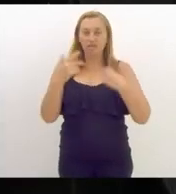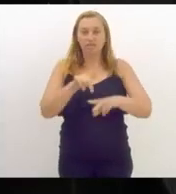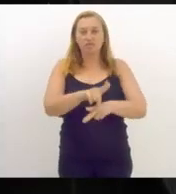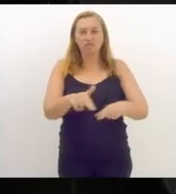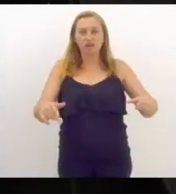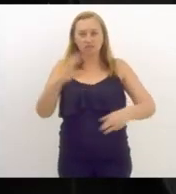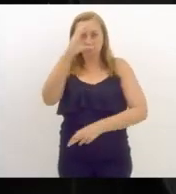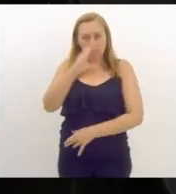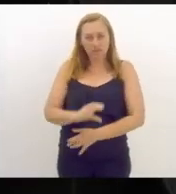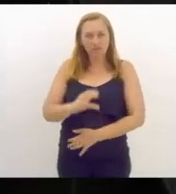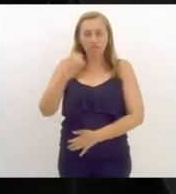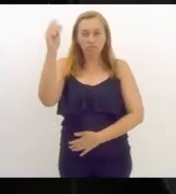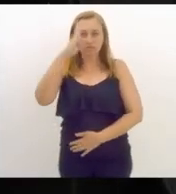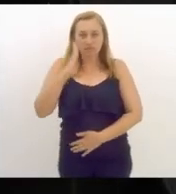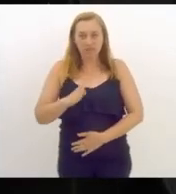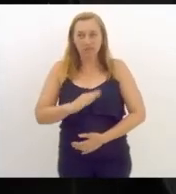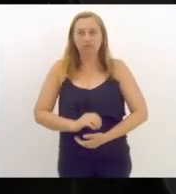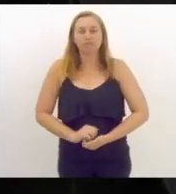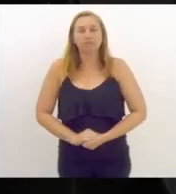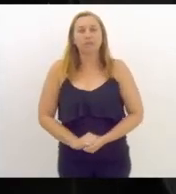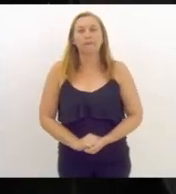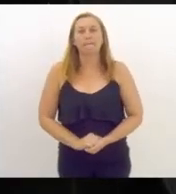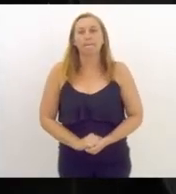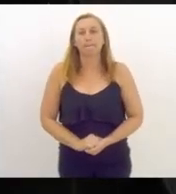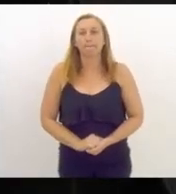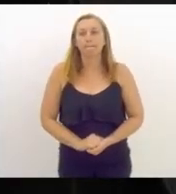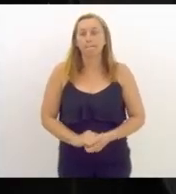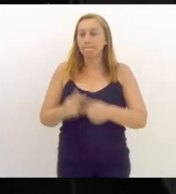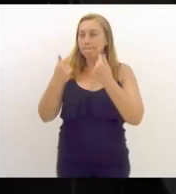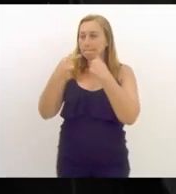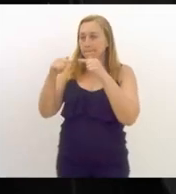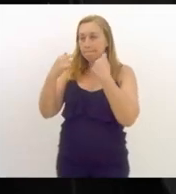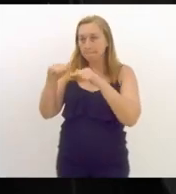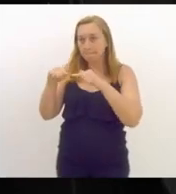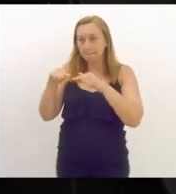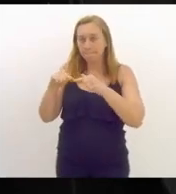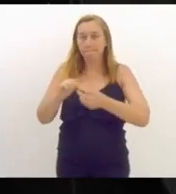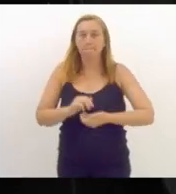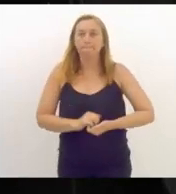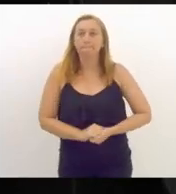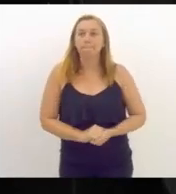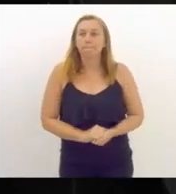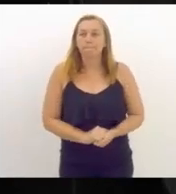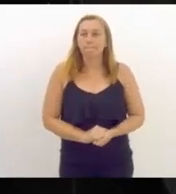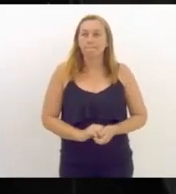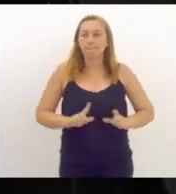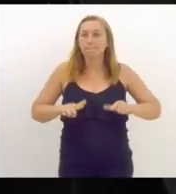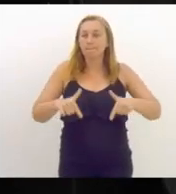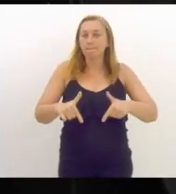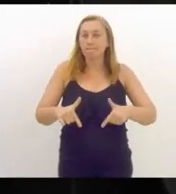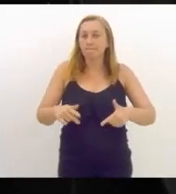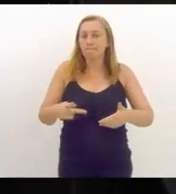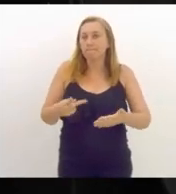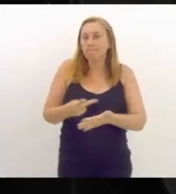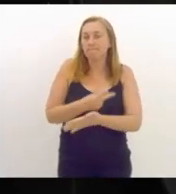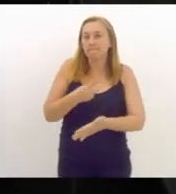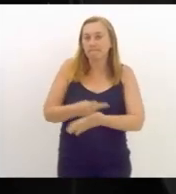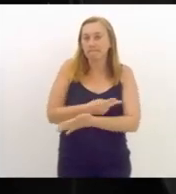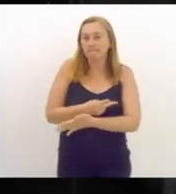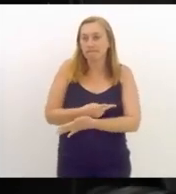brasileiros que tem o criticado por extrapolar os seus limites